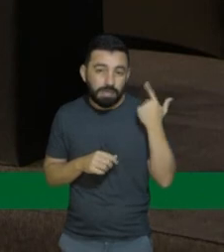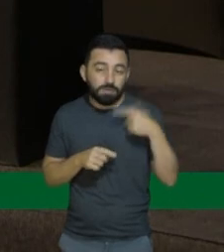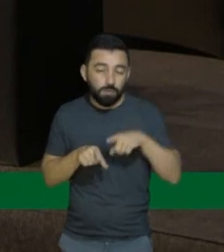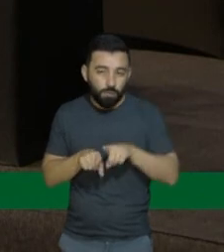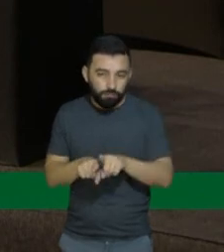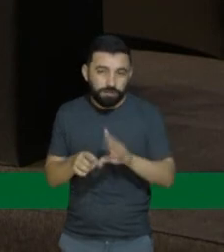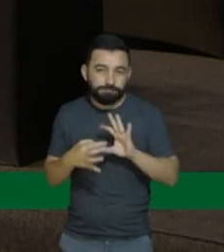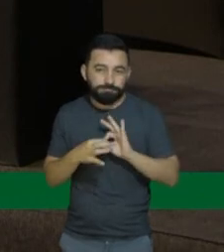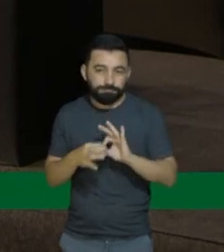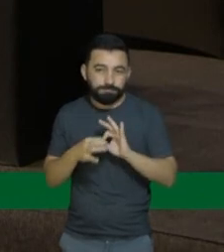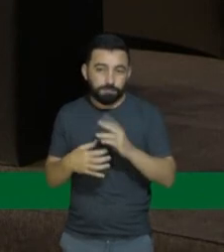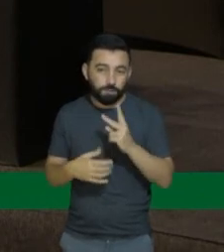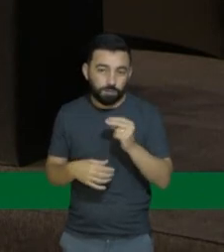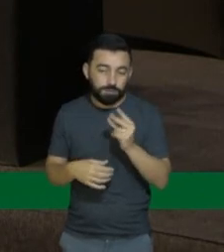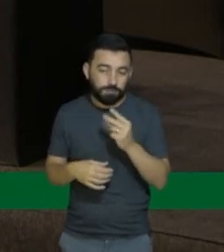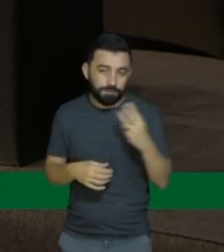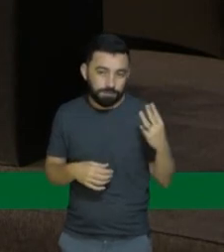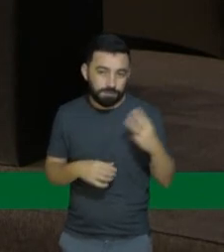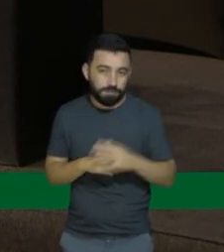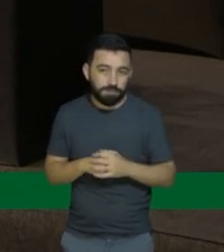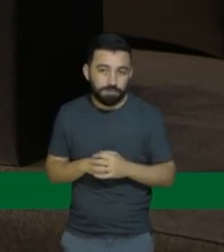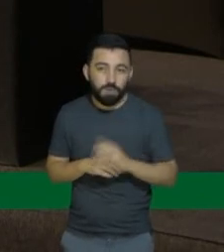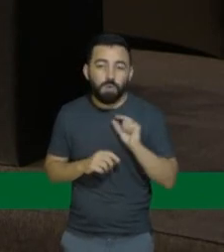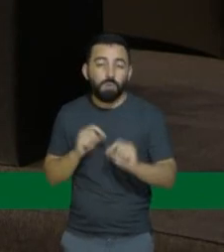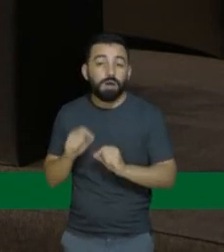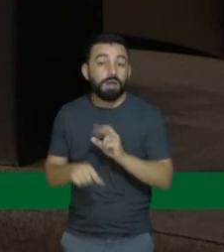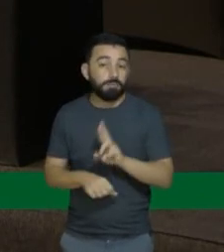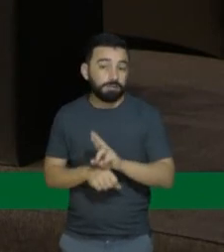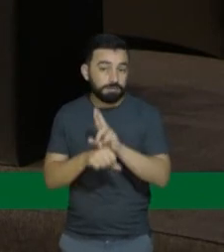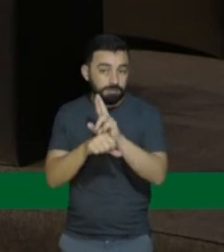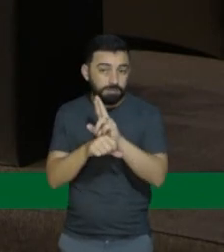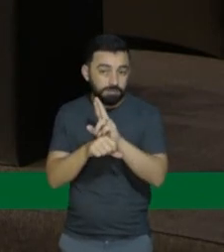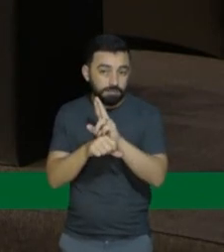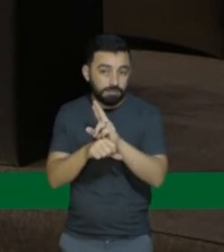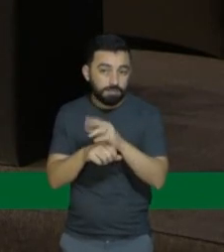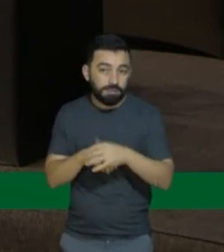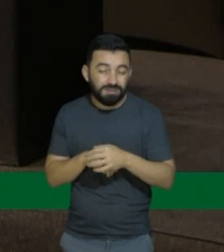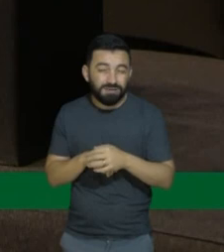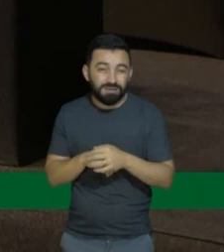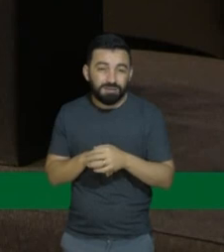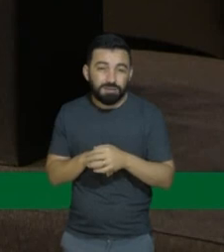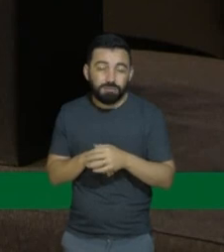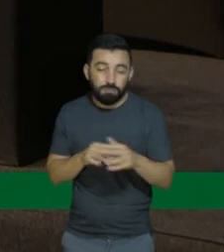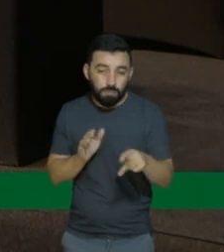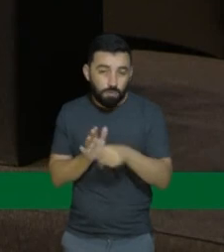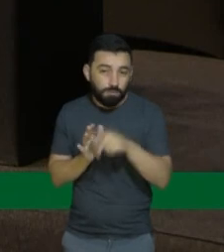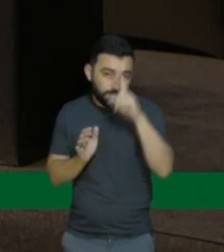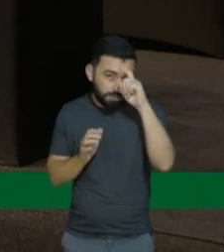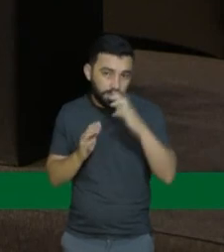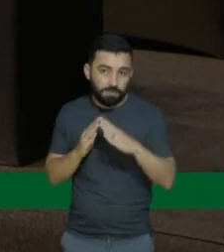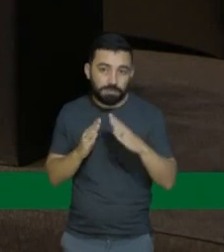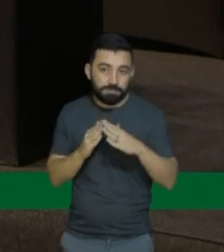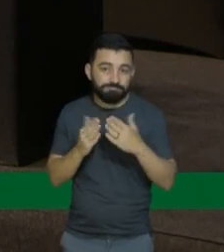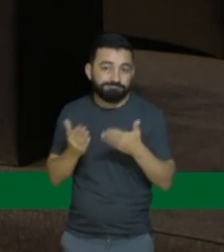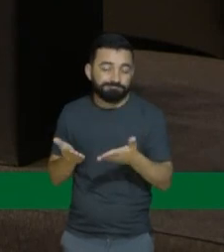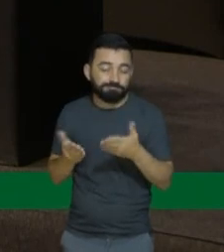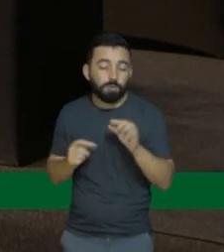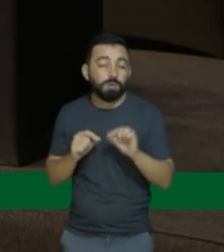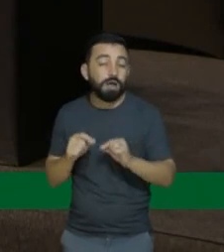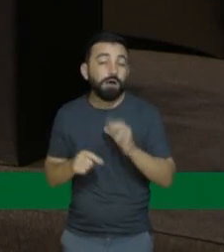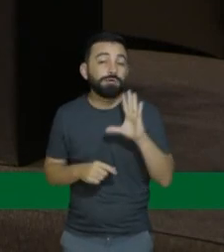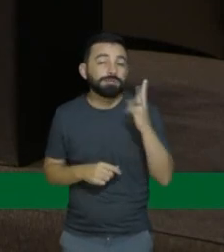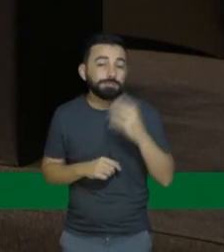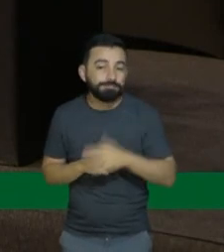de de 2023 o que que representa isso representou isso pro hospital infantil Pequeno Anjo Nós